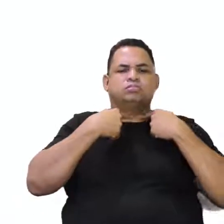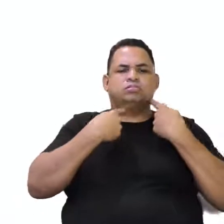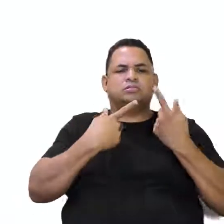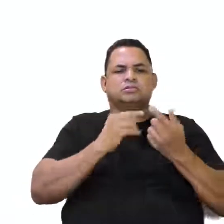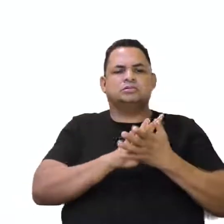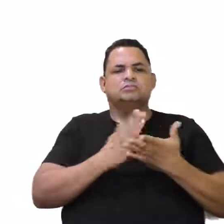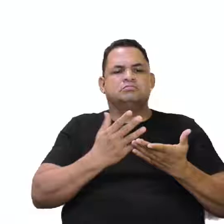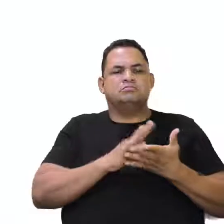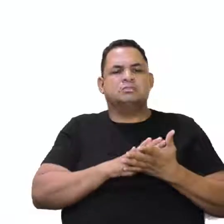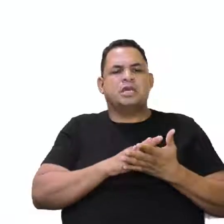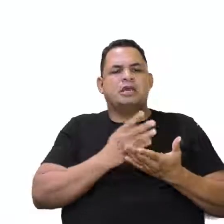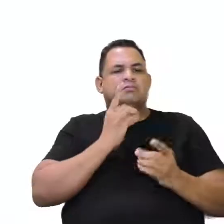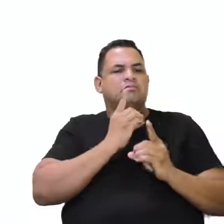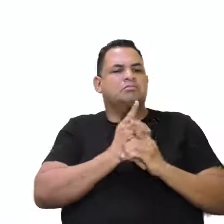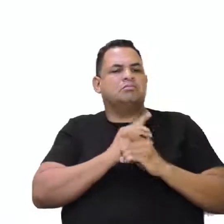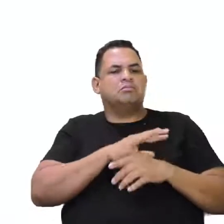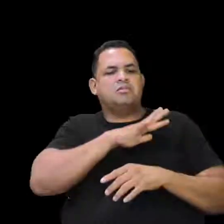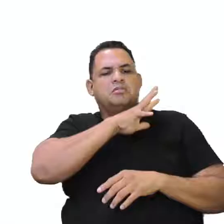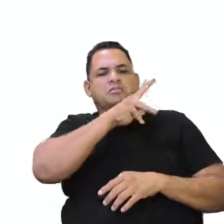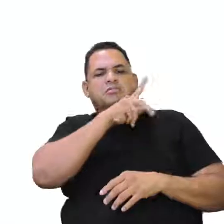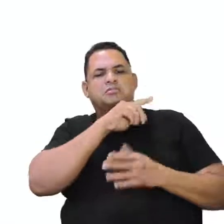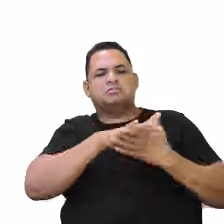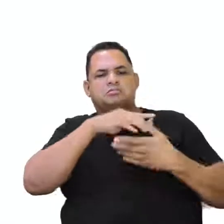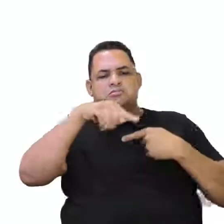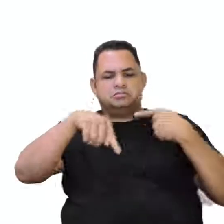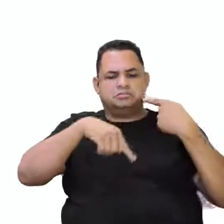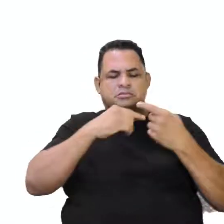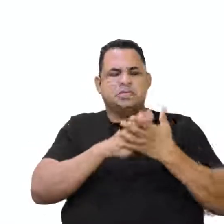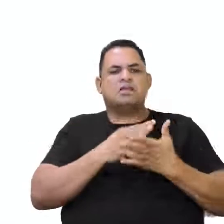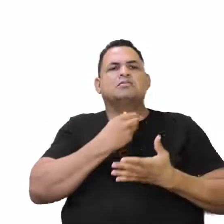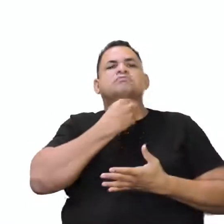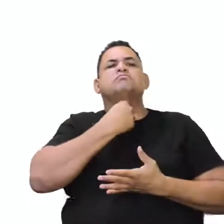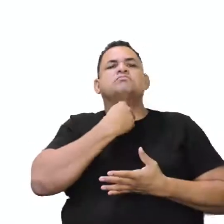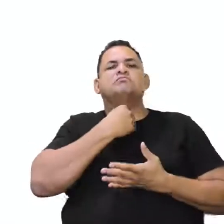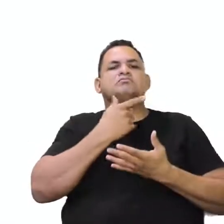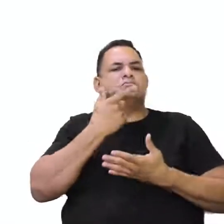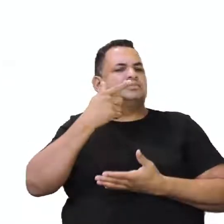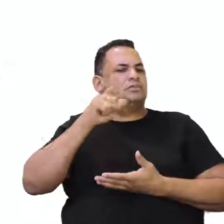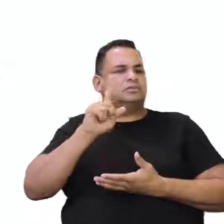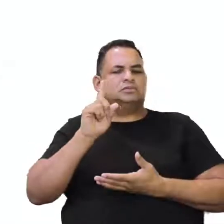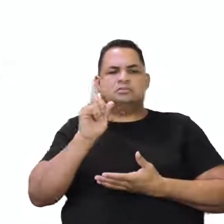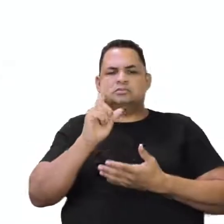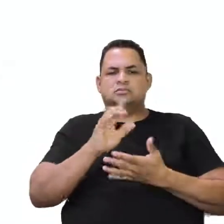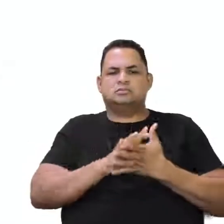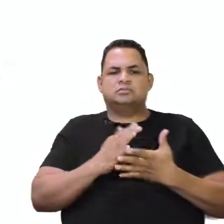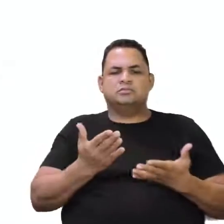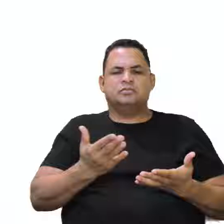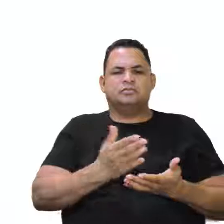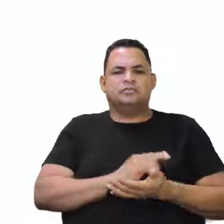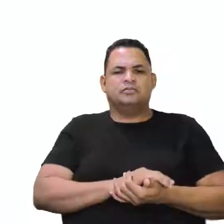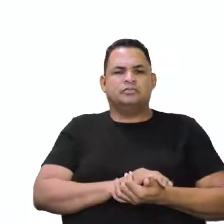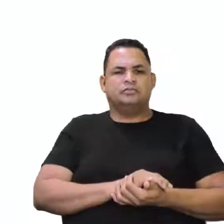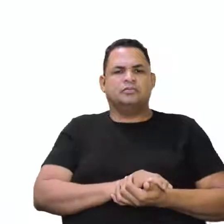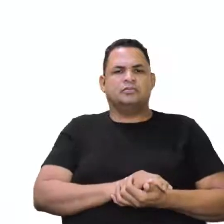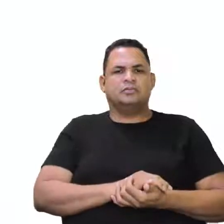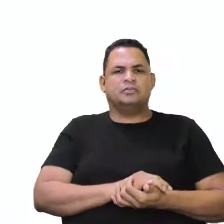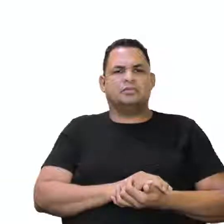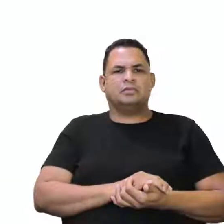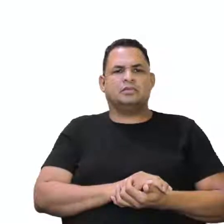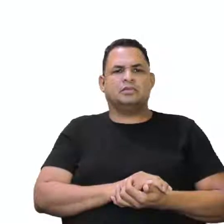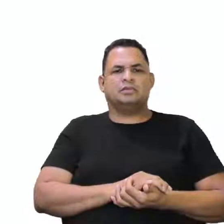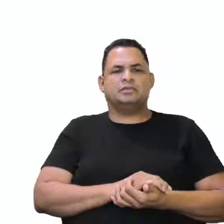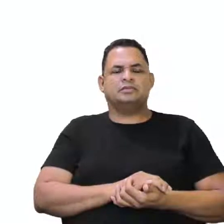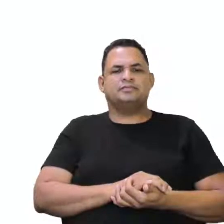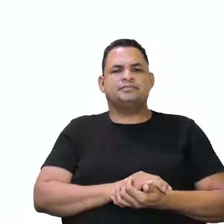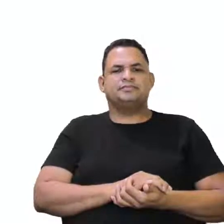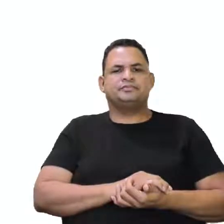encontra já é morto mesmo, porque se enrola ou vai tentar engolir, não consegue, enfim, tá? Problema e problema.